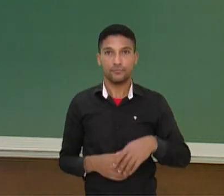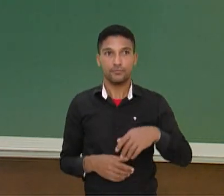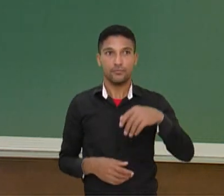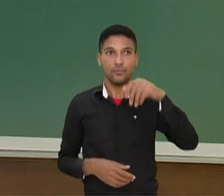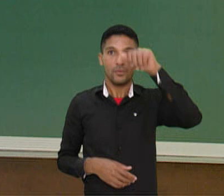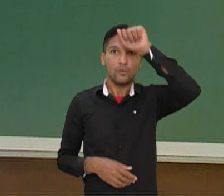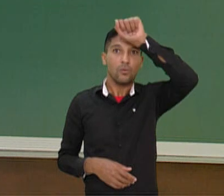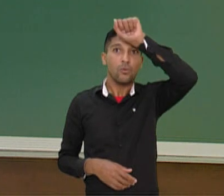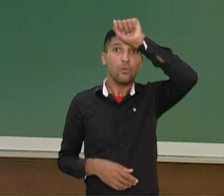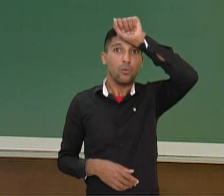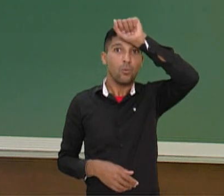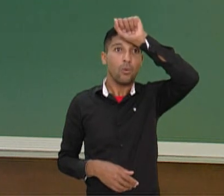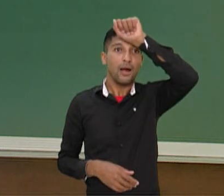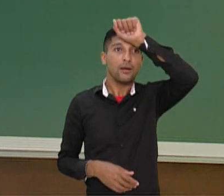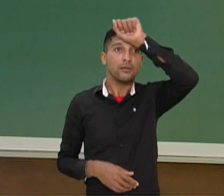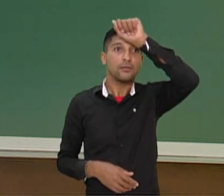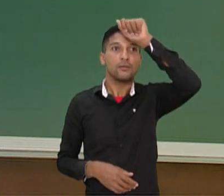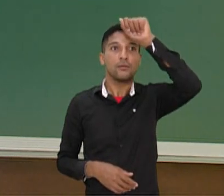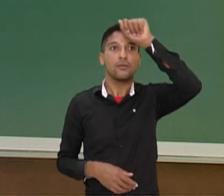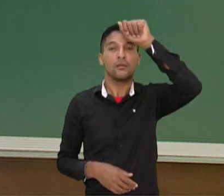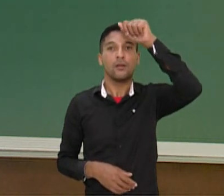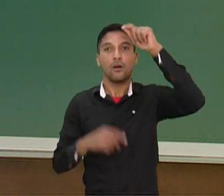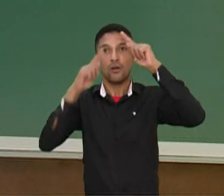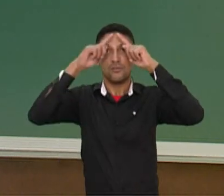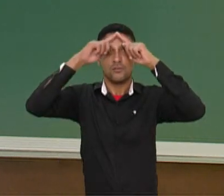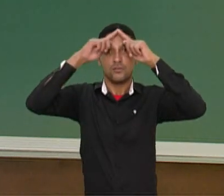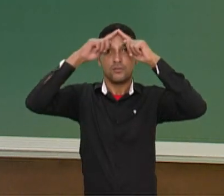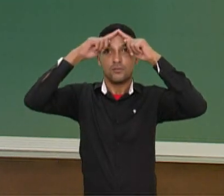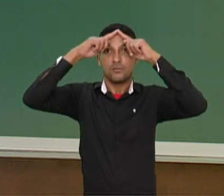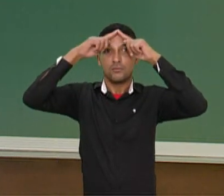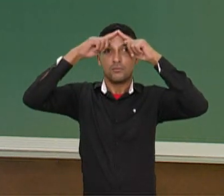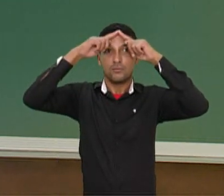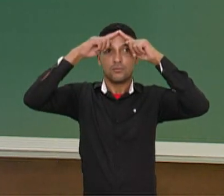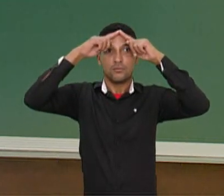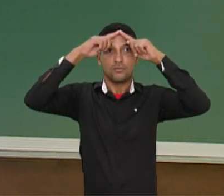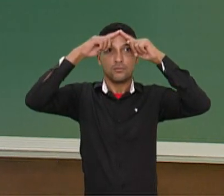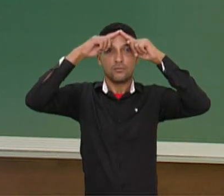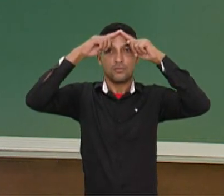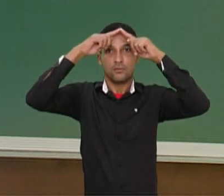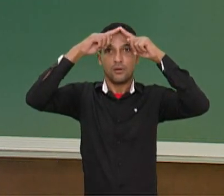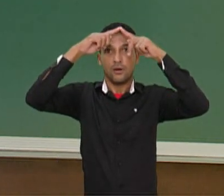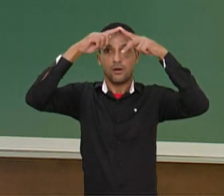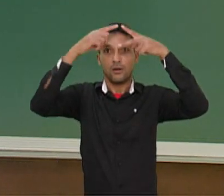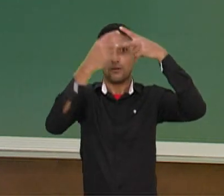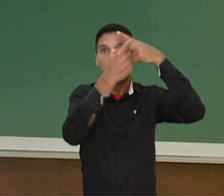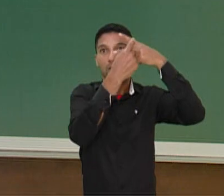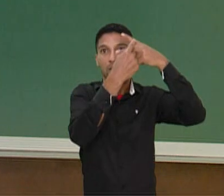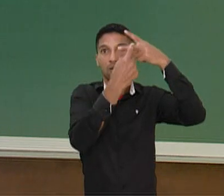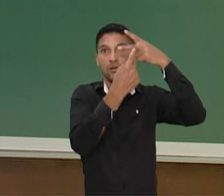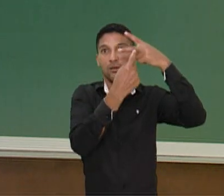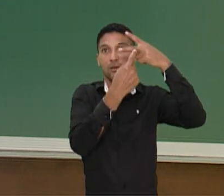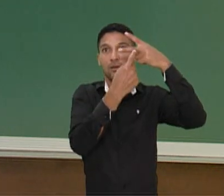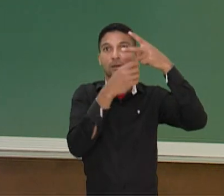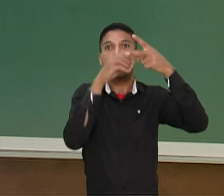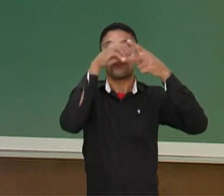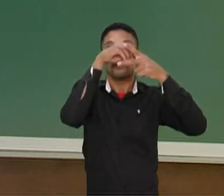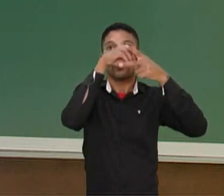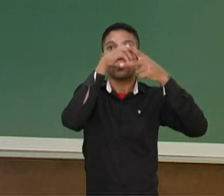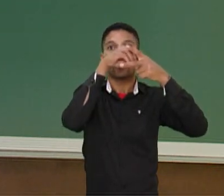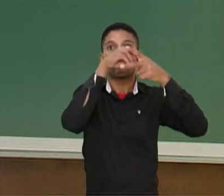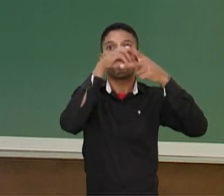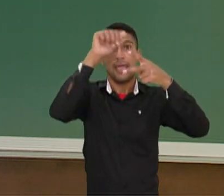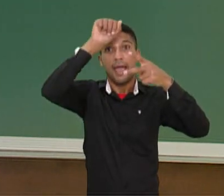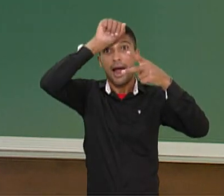e eu chamei de A1 o ângulo rosa, que é o ângulo externo. Todos do vértice A. Por isso,